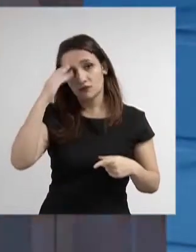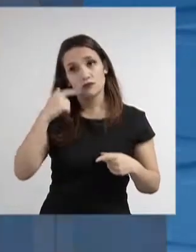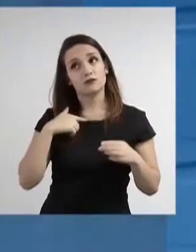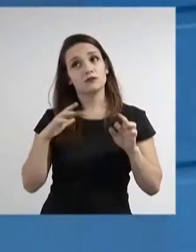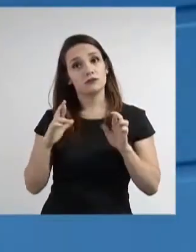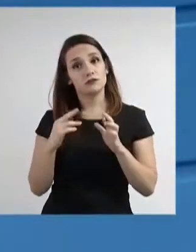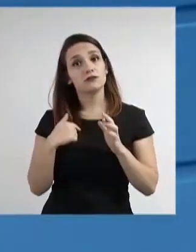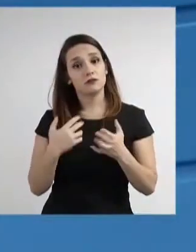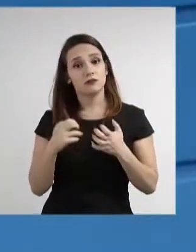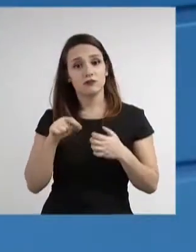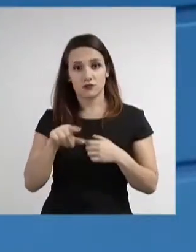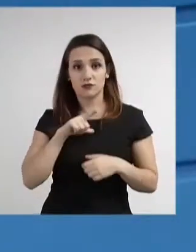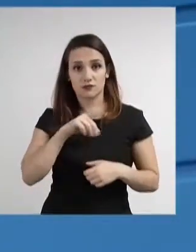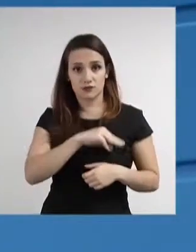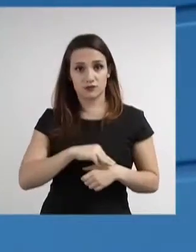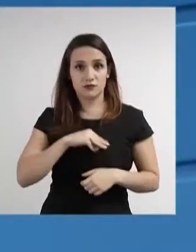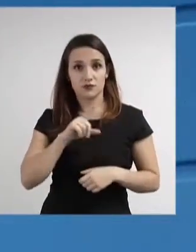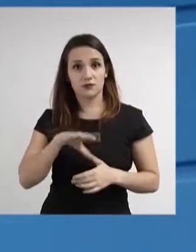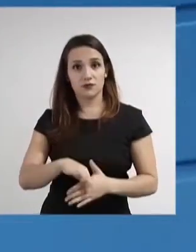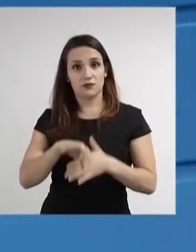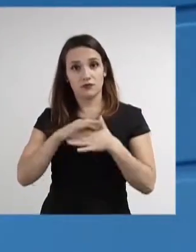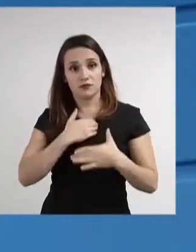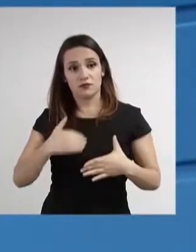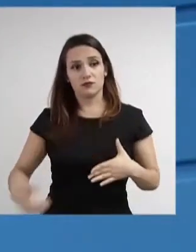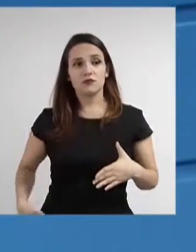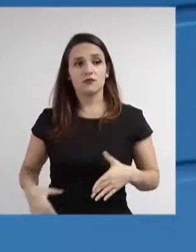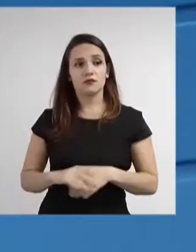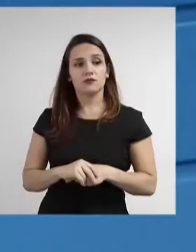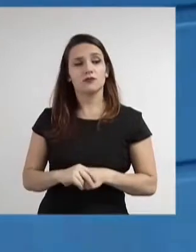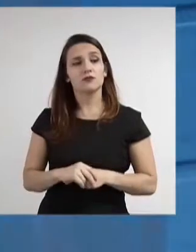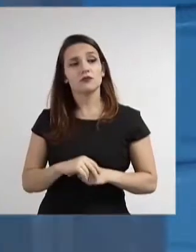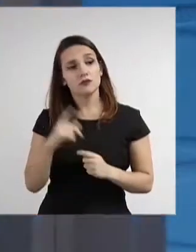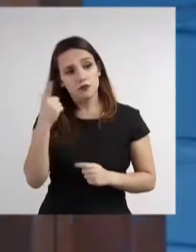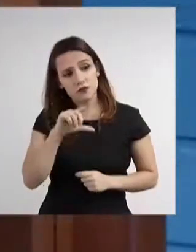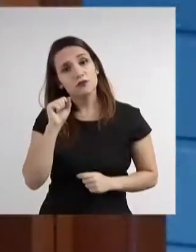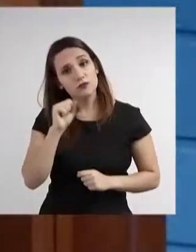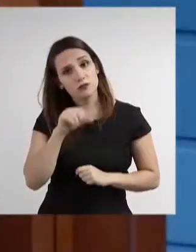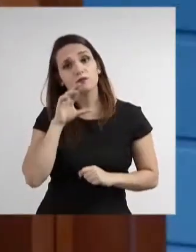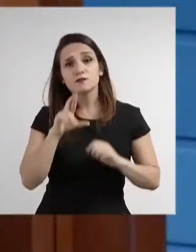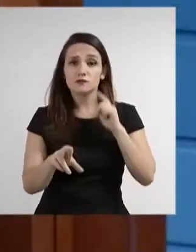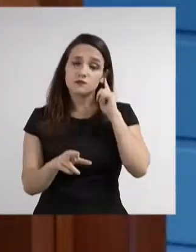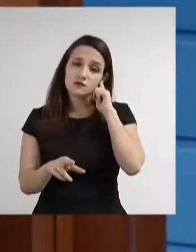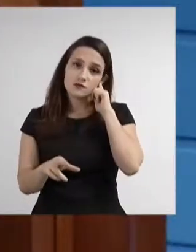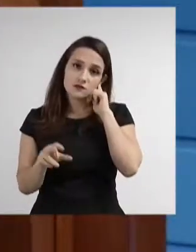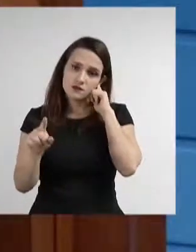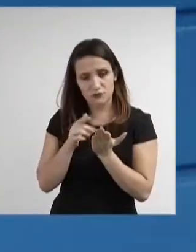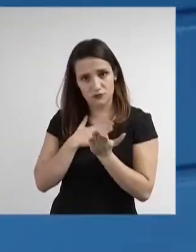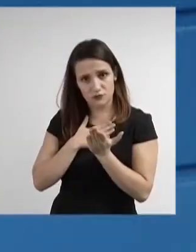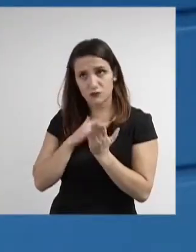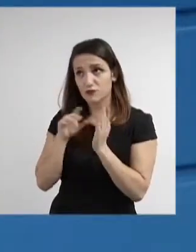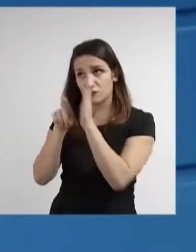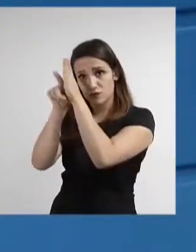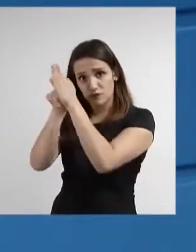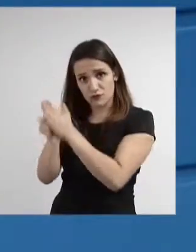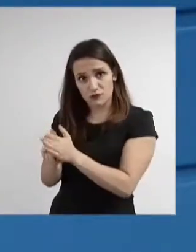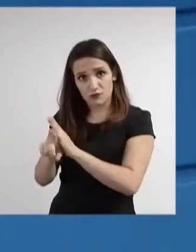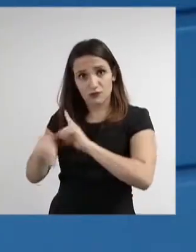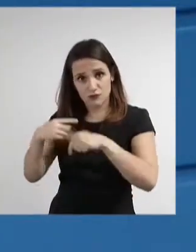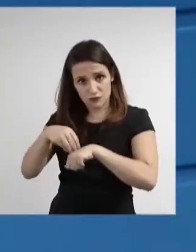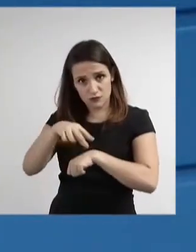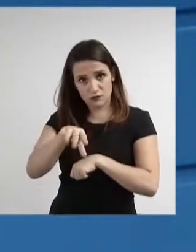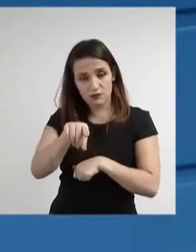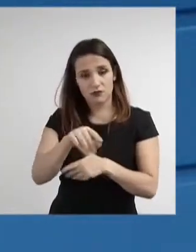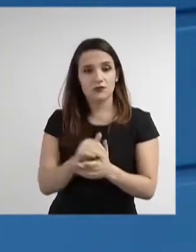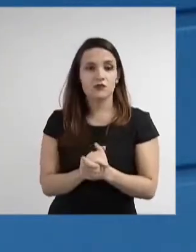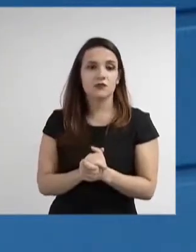com a missão de líder do governo, que consiga trazer respostas para essa casa. Quanto às emendas, Vossa Excelência